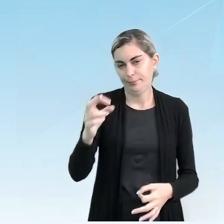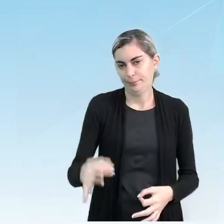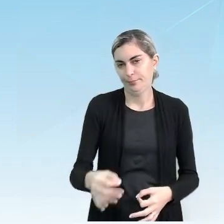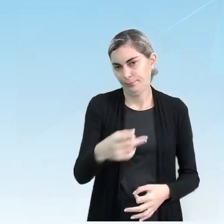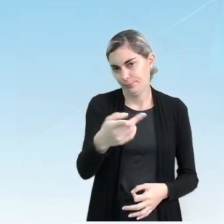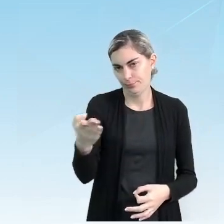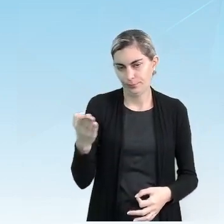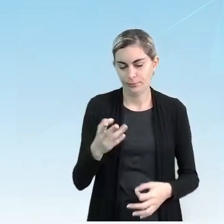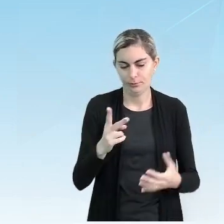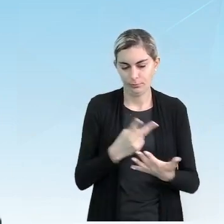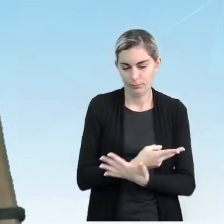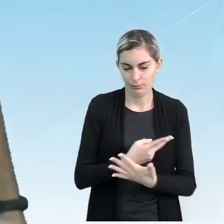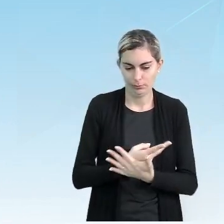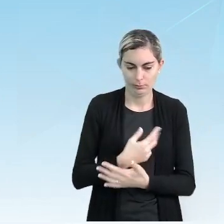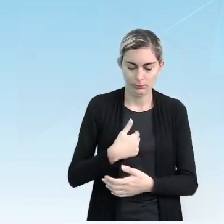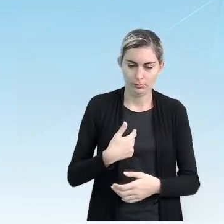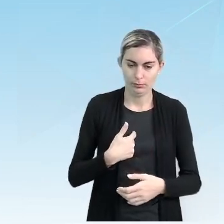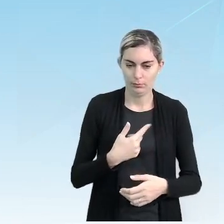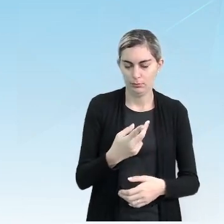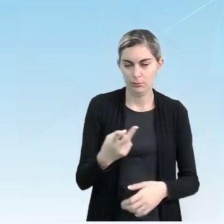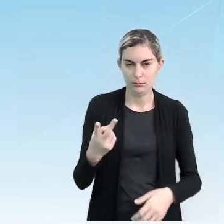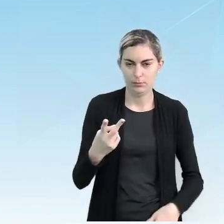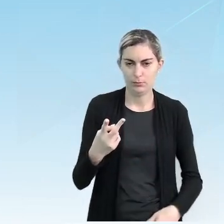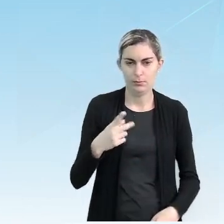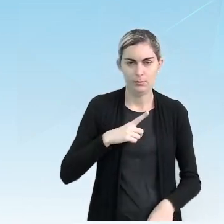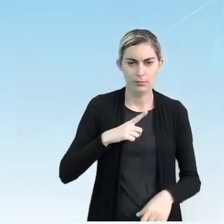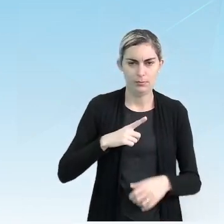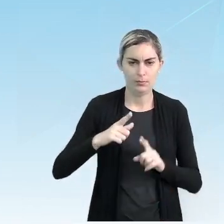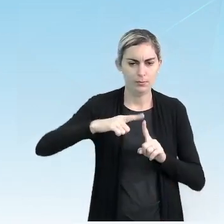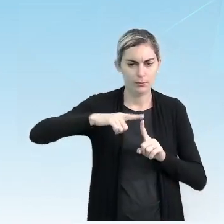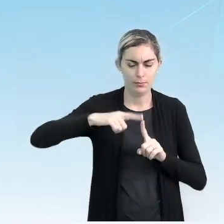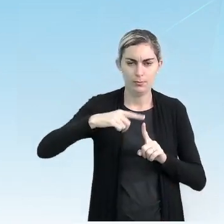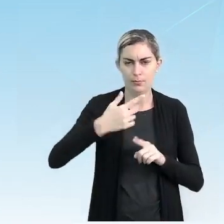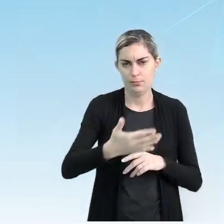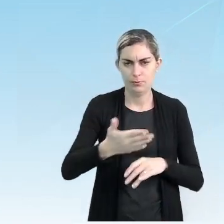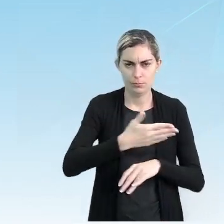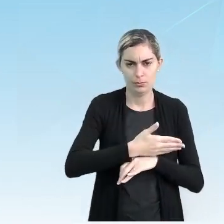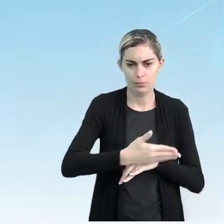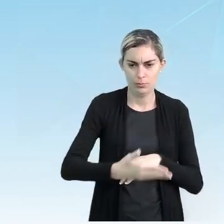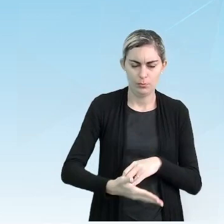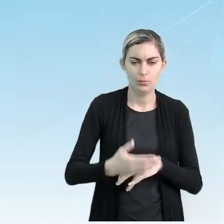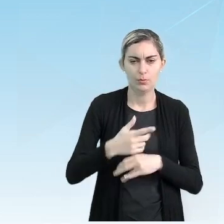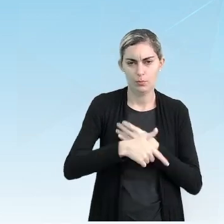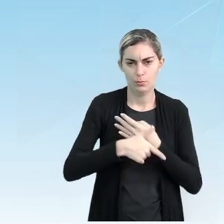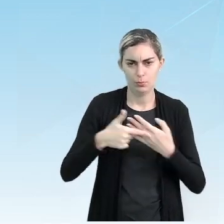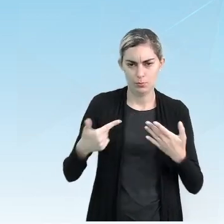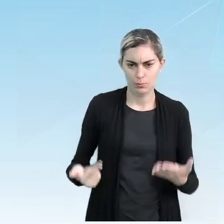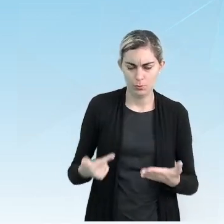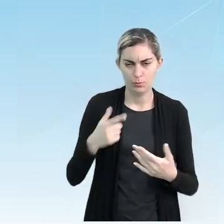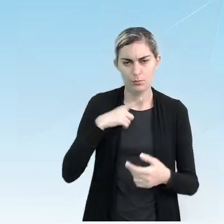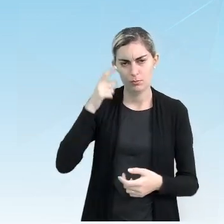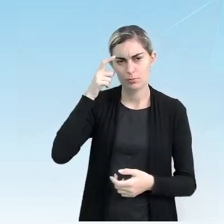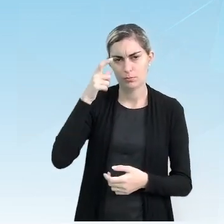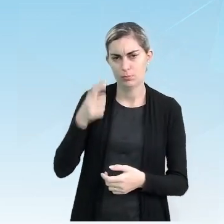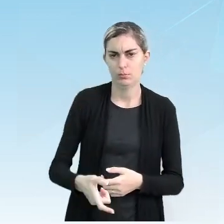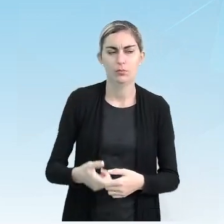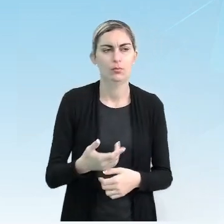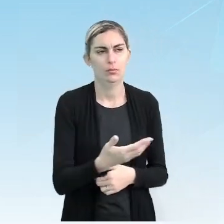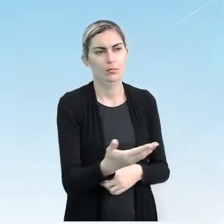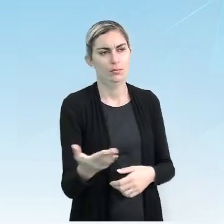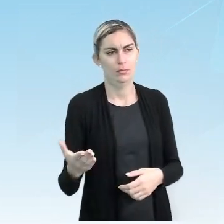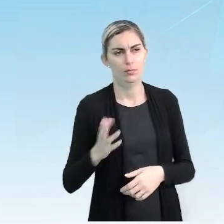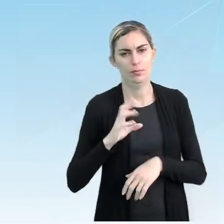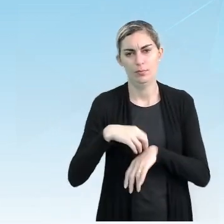O que é errado para mim pode não ser errado para você. Isso é uma questão tipicamente de costume. Isso é uma moral. E é interessante que agora eu lanço